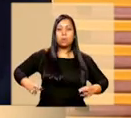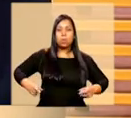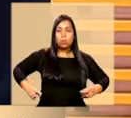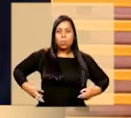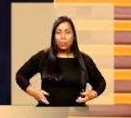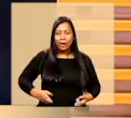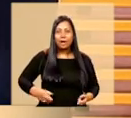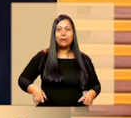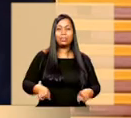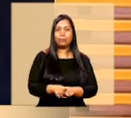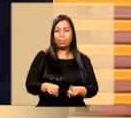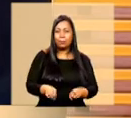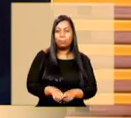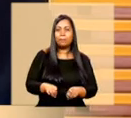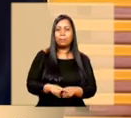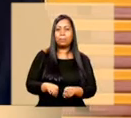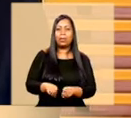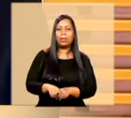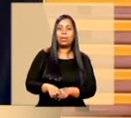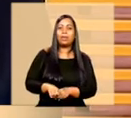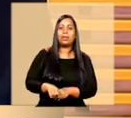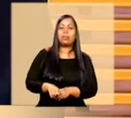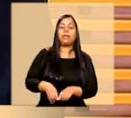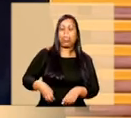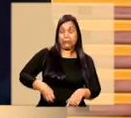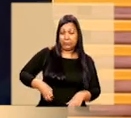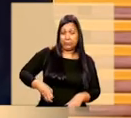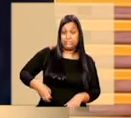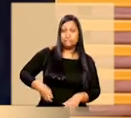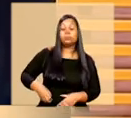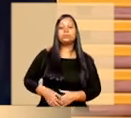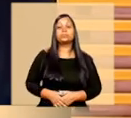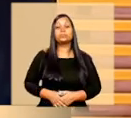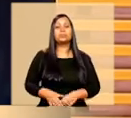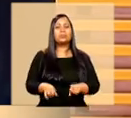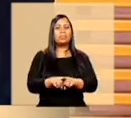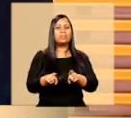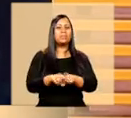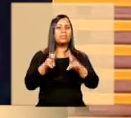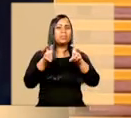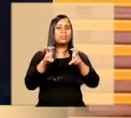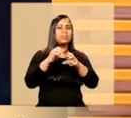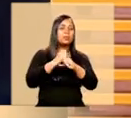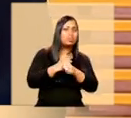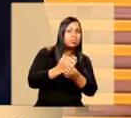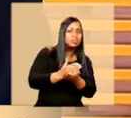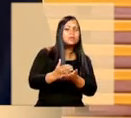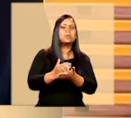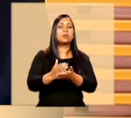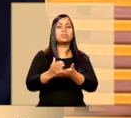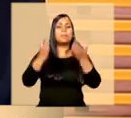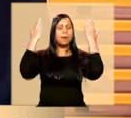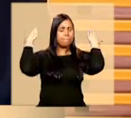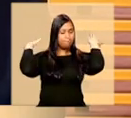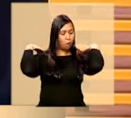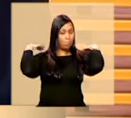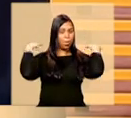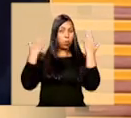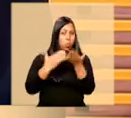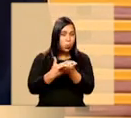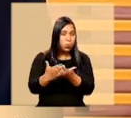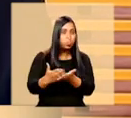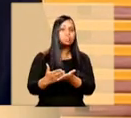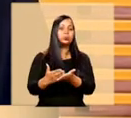fazia em outros hospitais hoje está centralizado só no hospital de base, né? E a questão de alguns anos iniciamos o transplante de pulmão também.